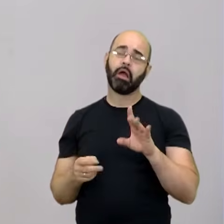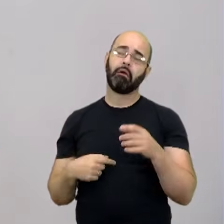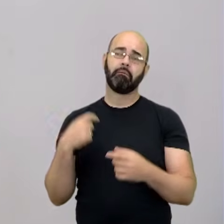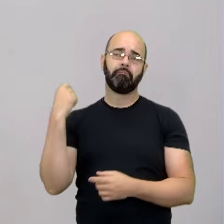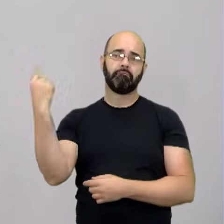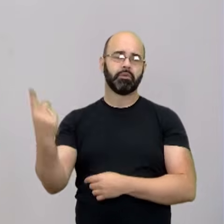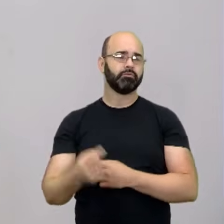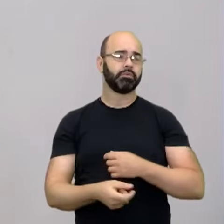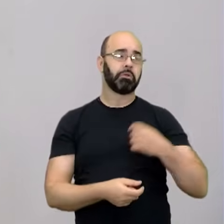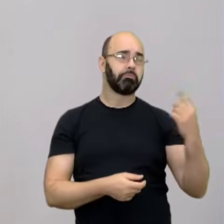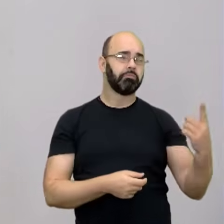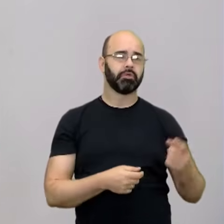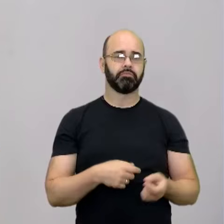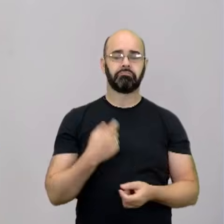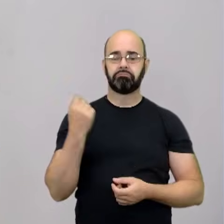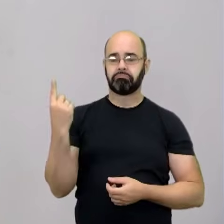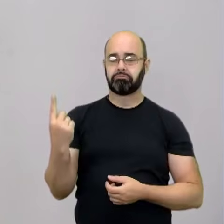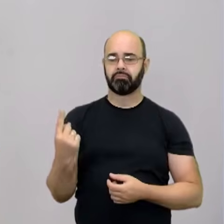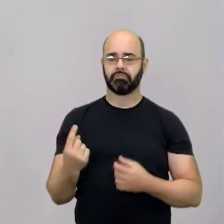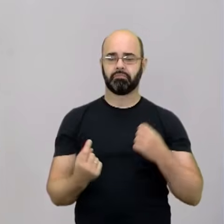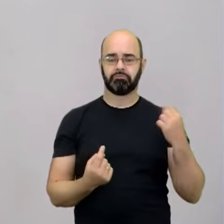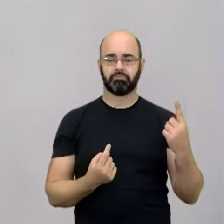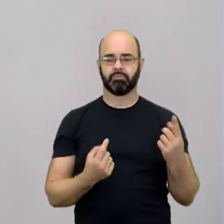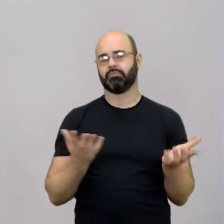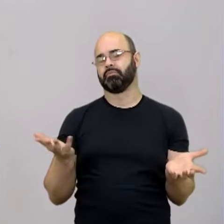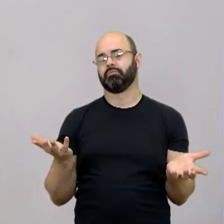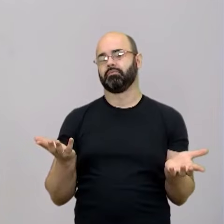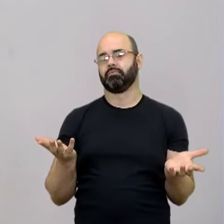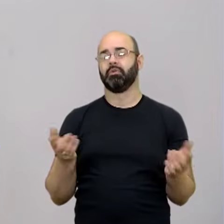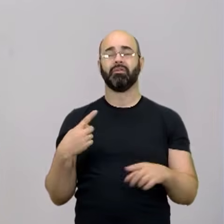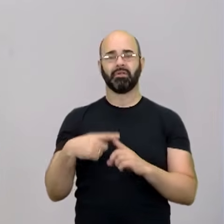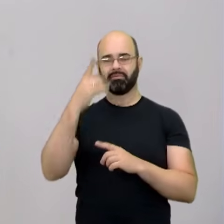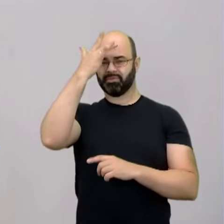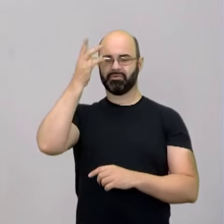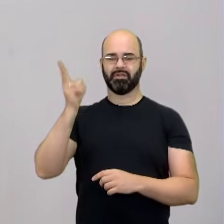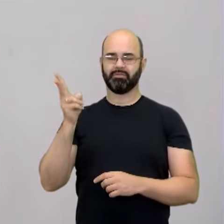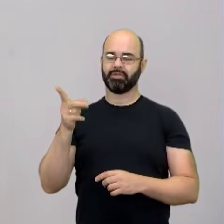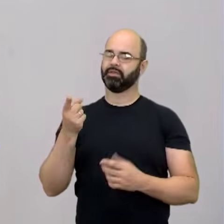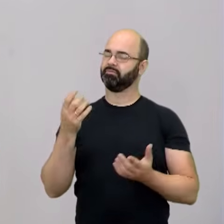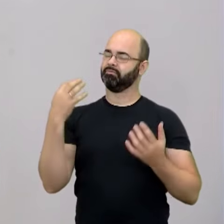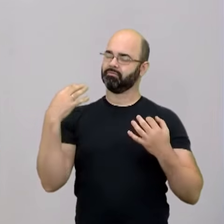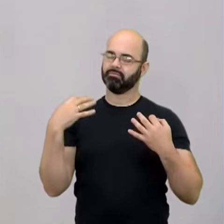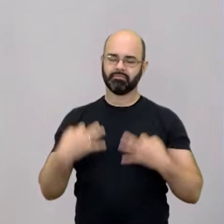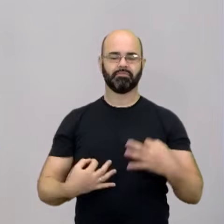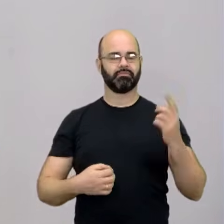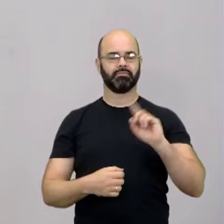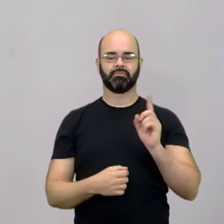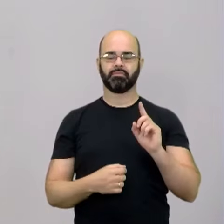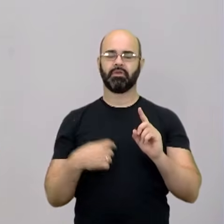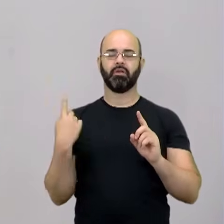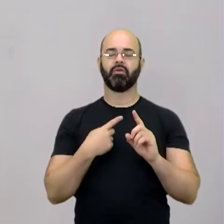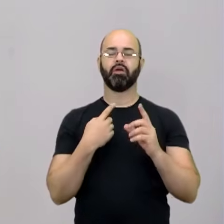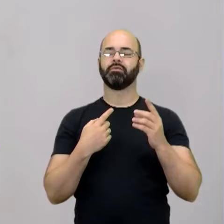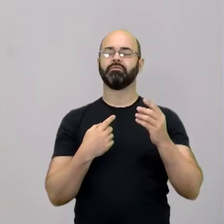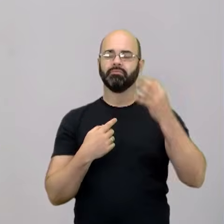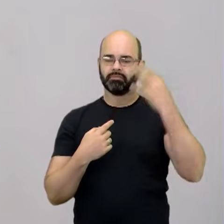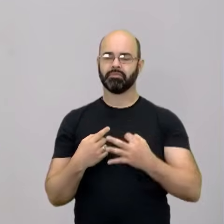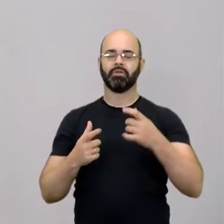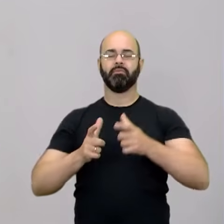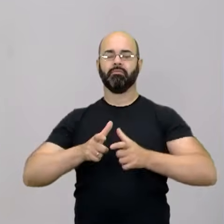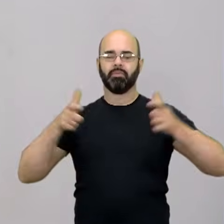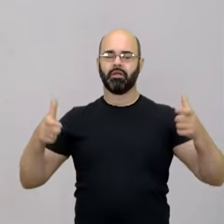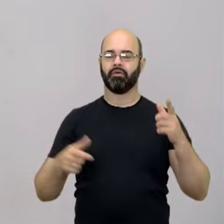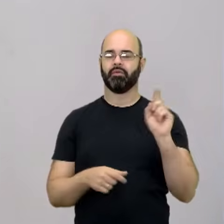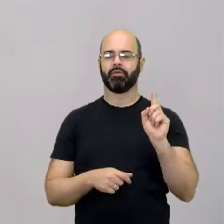tem um acolá, mas não. Então a gente observa que não é comum, porque são sempre as mesmas pessoas, né? Então a gente não atingiu aí a sua grande